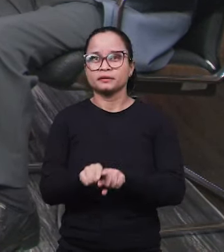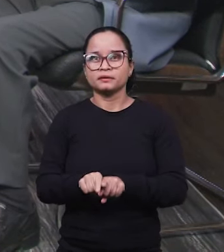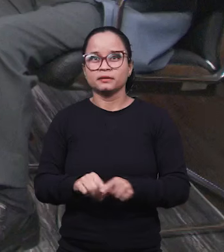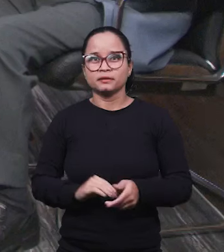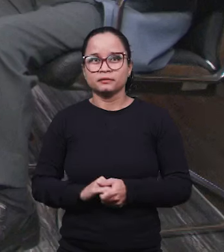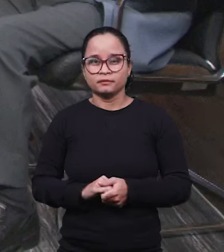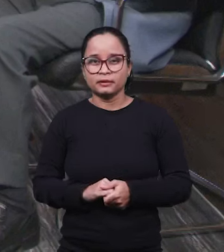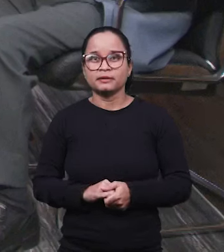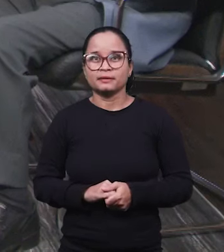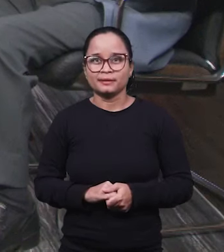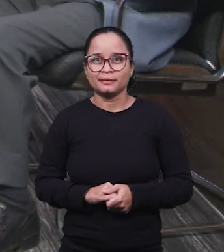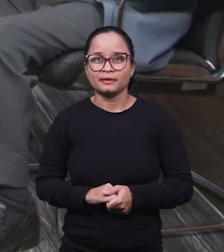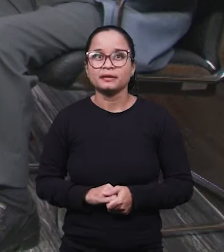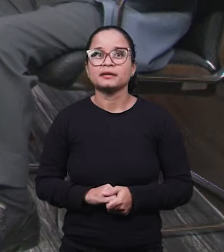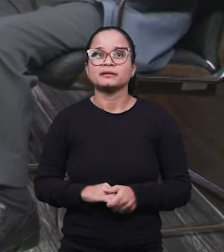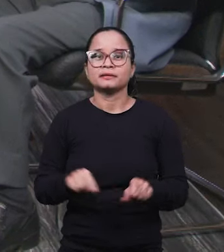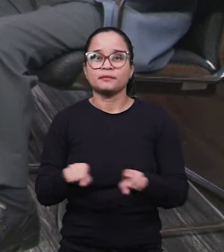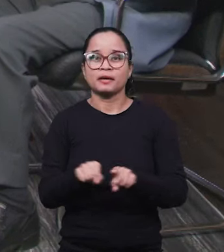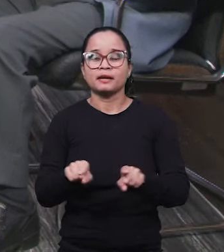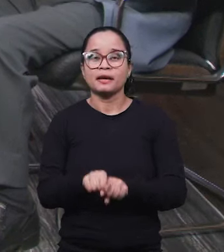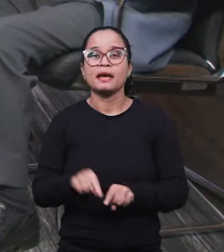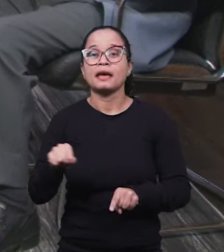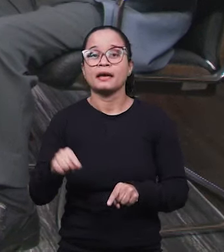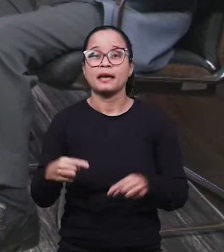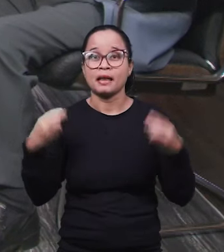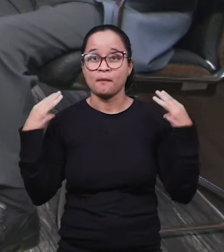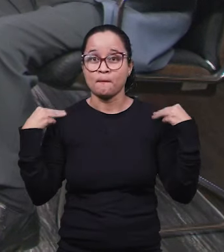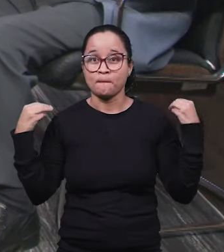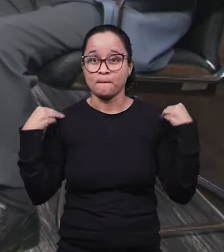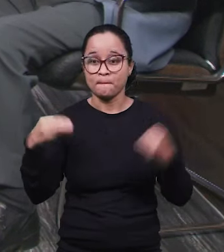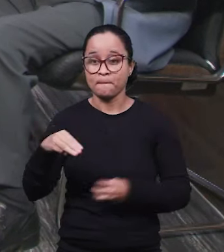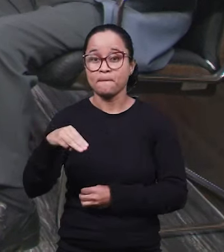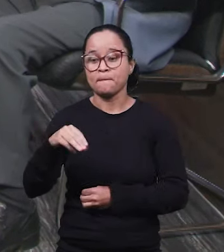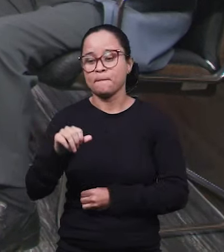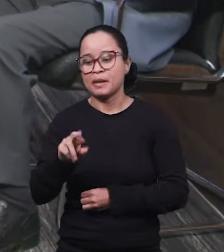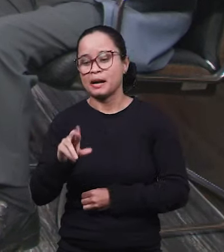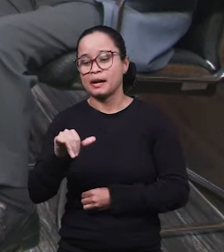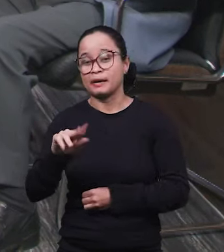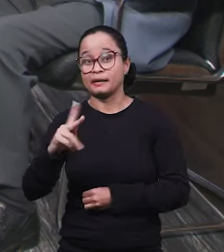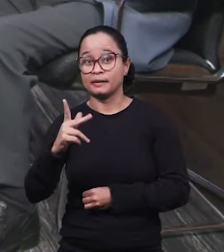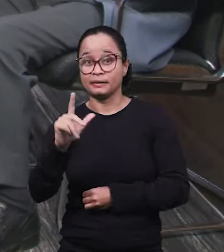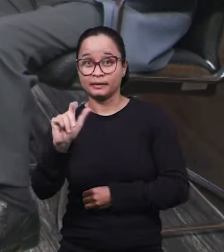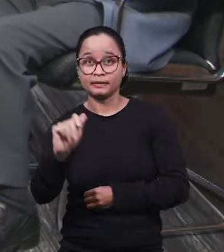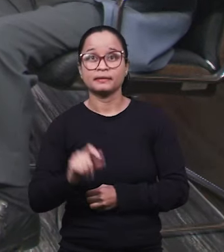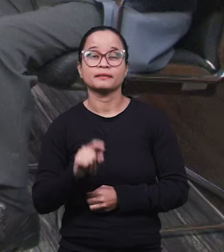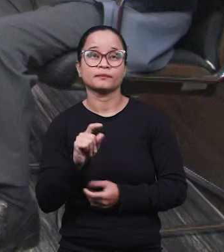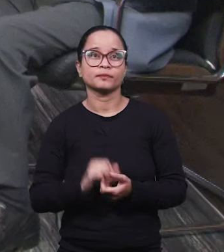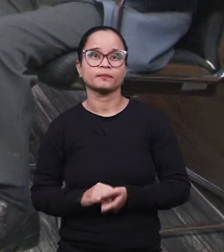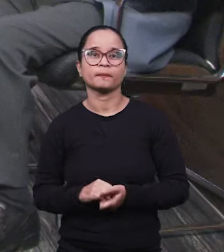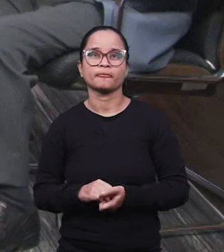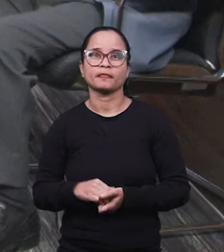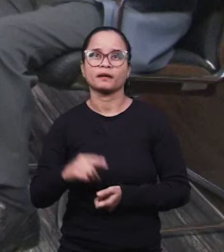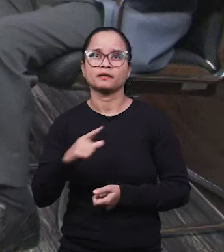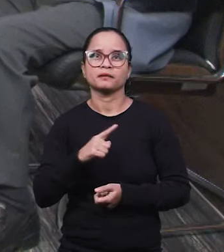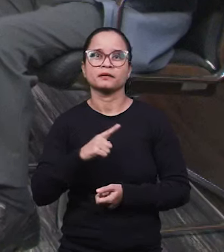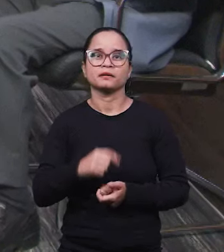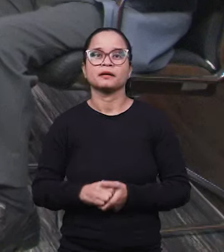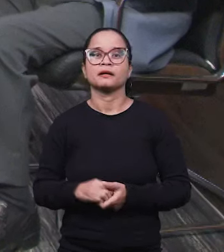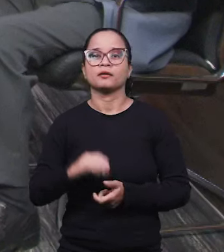na reserva, né? Da Marinha, porque ele, como na reserva da Marinha, ele era ali, tinha a patente